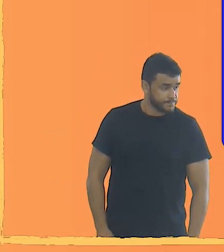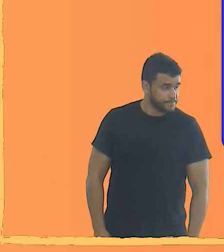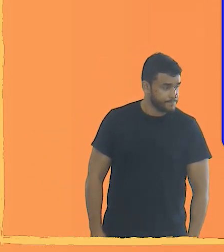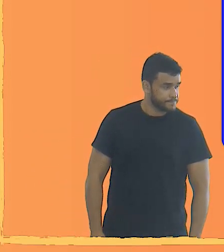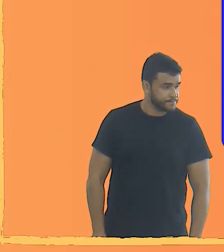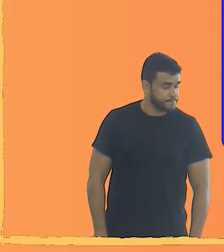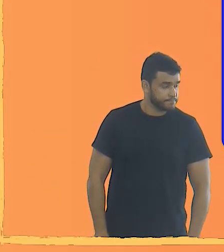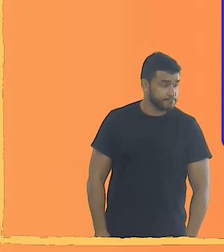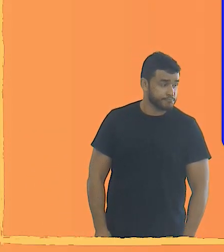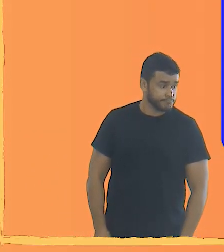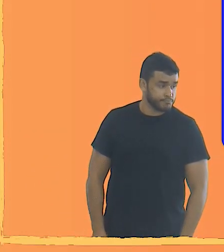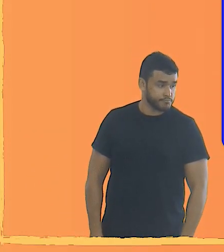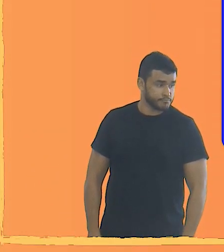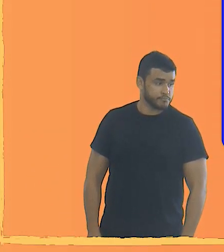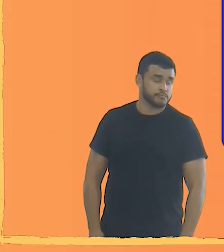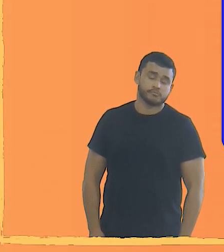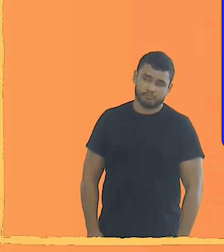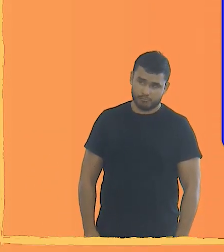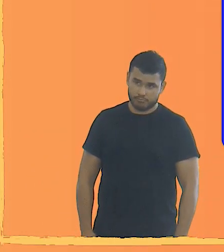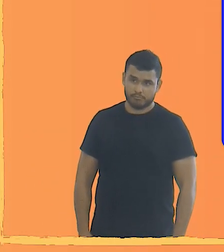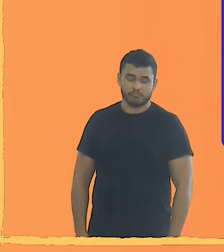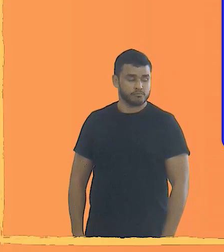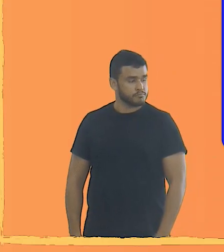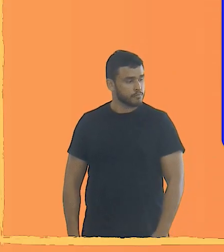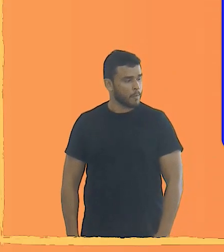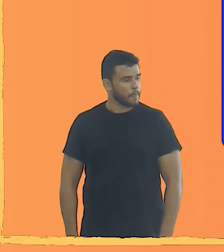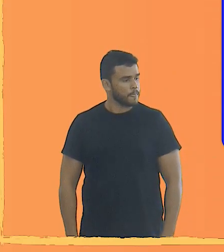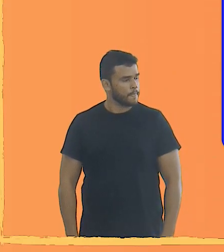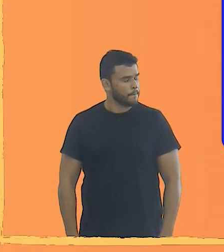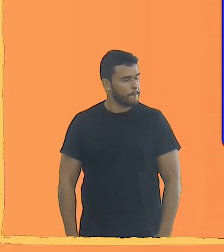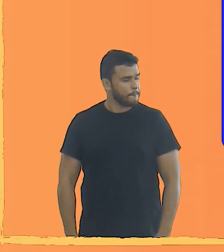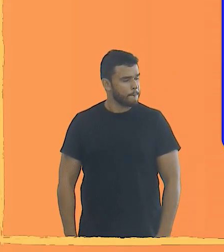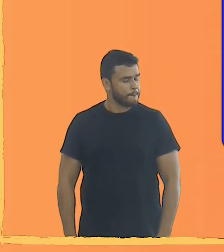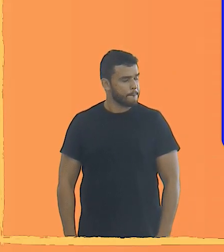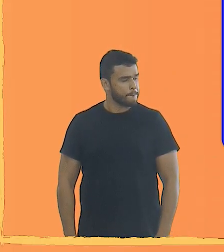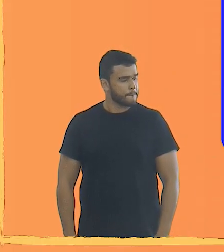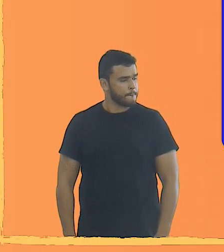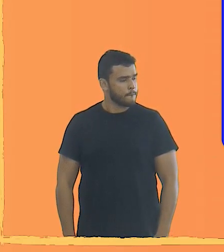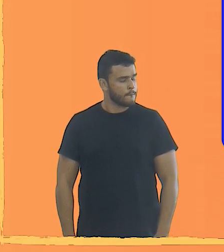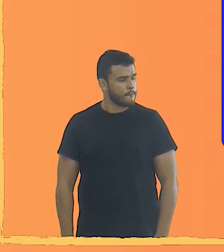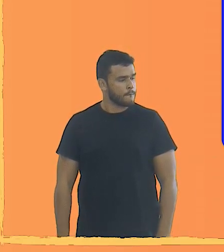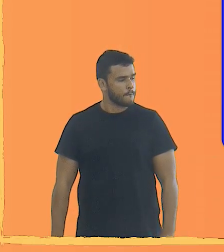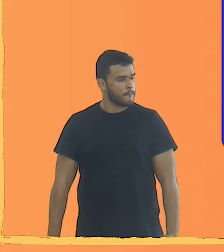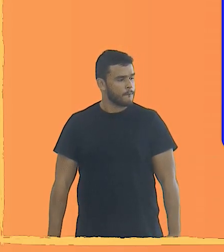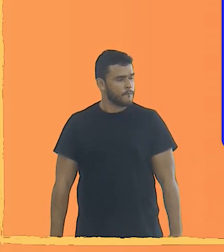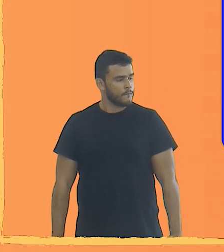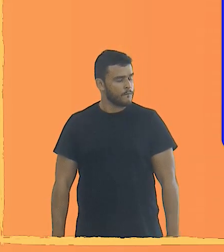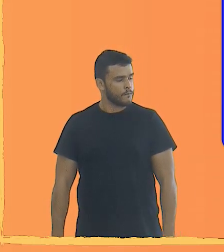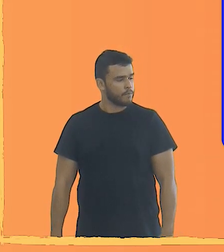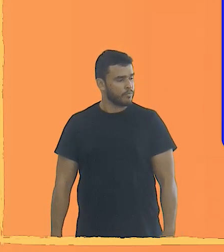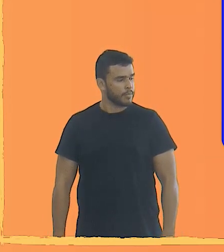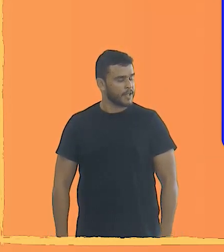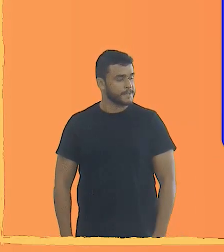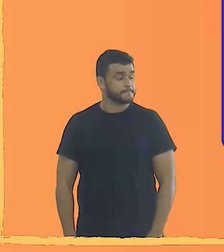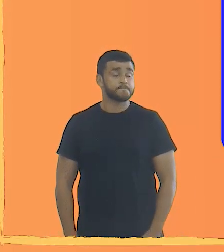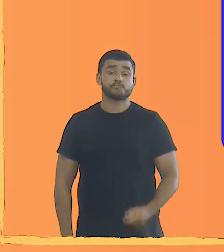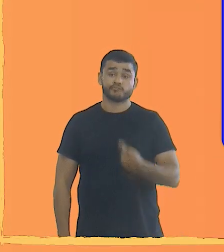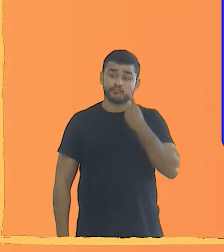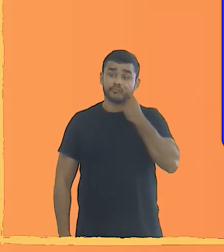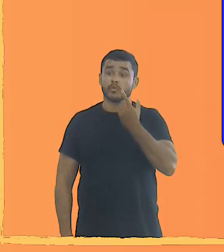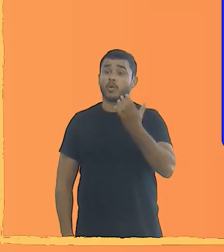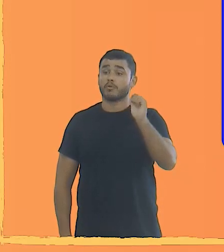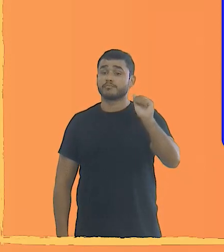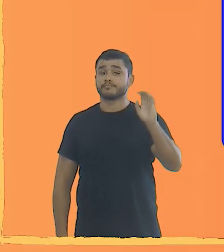questão seria, eu preciso ter mais clientes do que a quantidade de pedidos. São 180 pedidos, então eu preciso ter